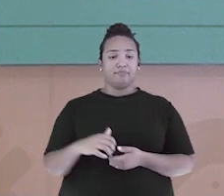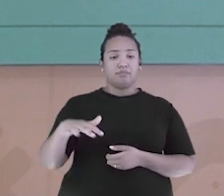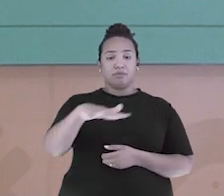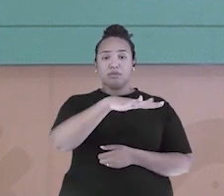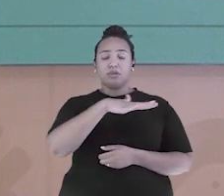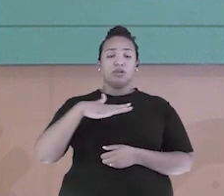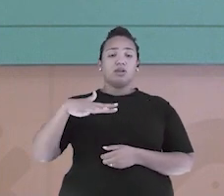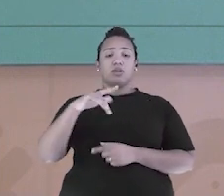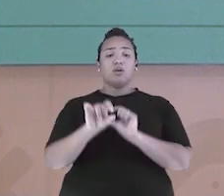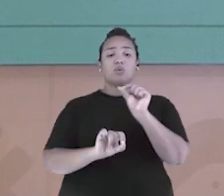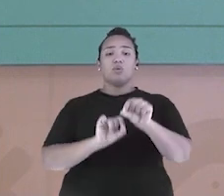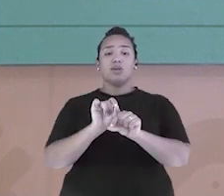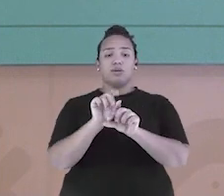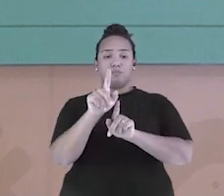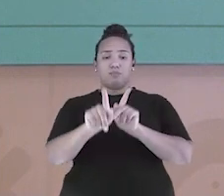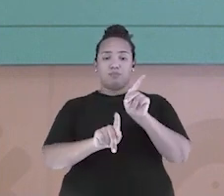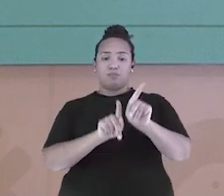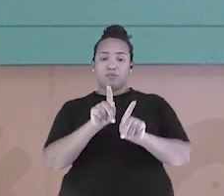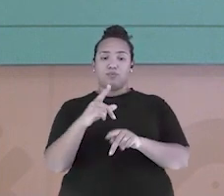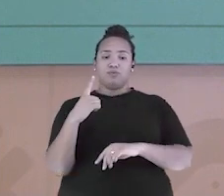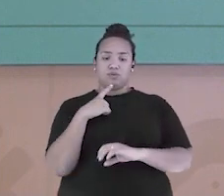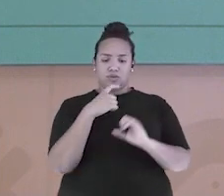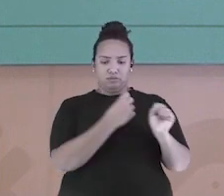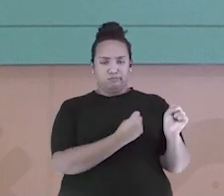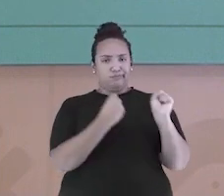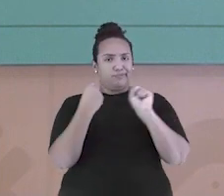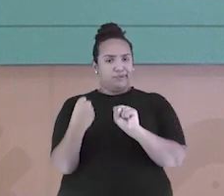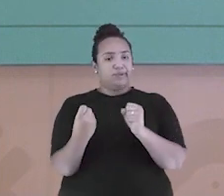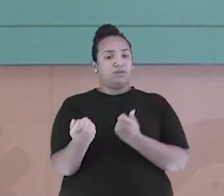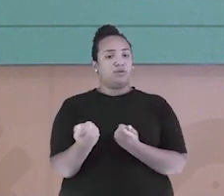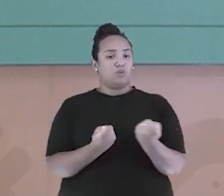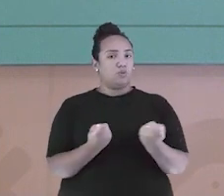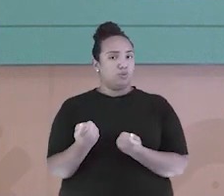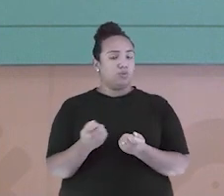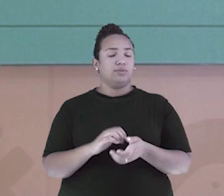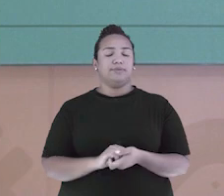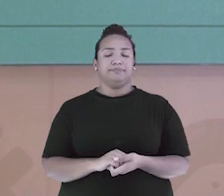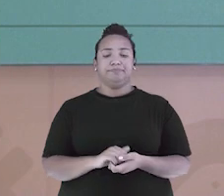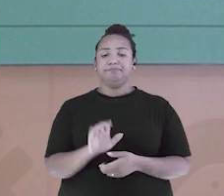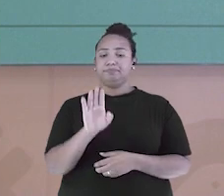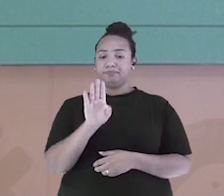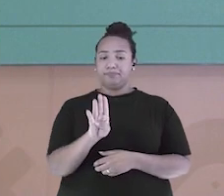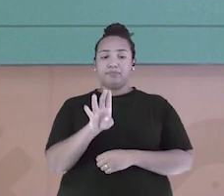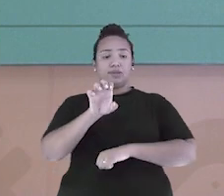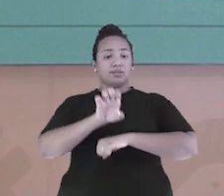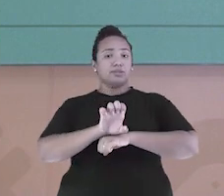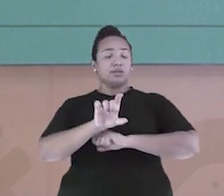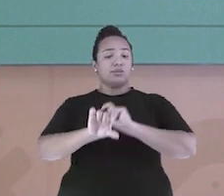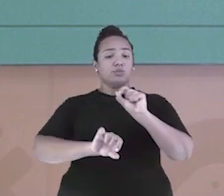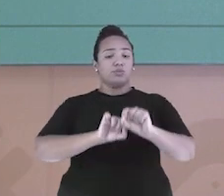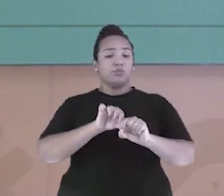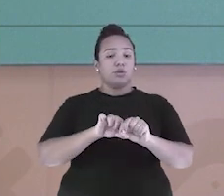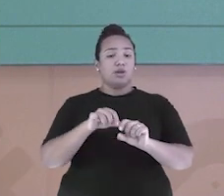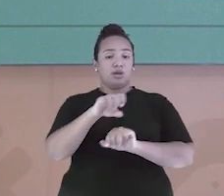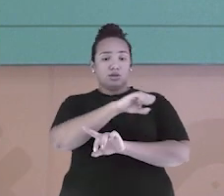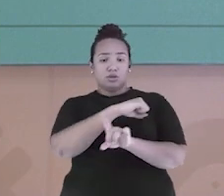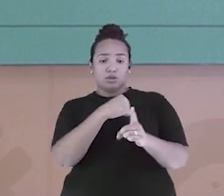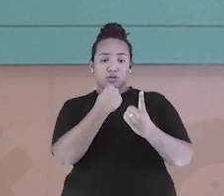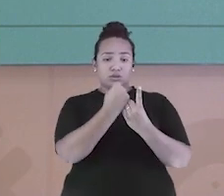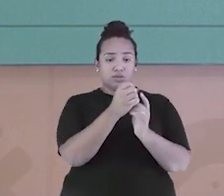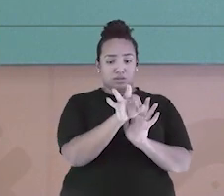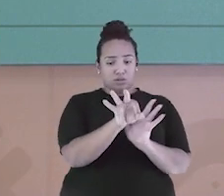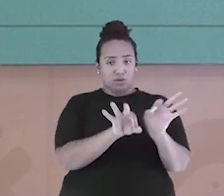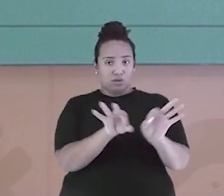é onde um determinado povo exerce um poder e domínio. B. O Estado é a forma como a sociedade